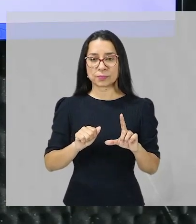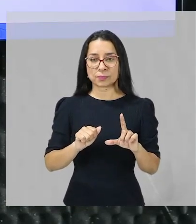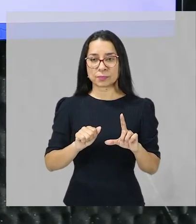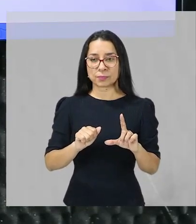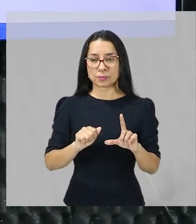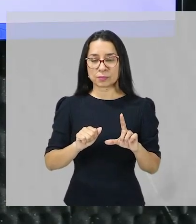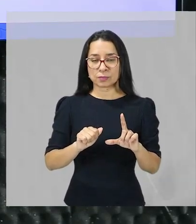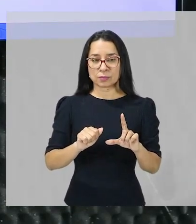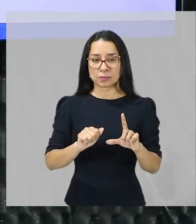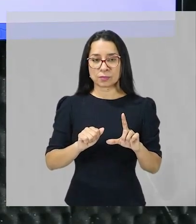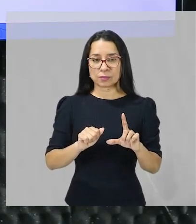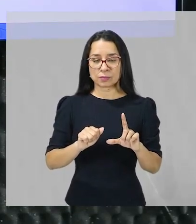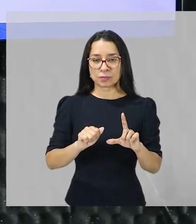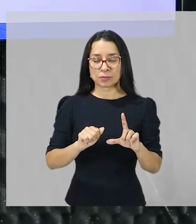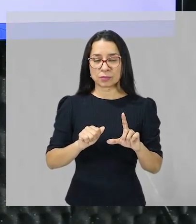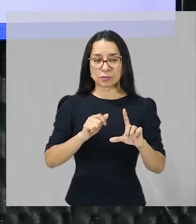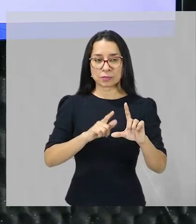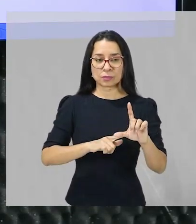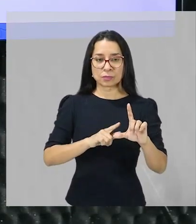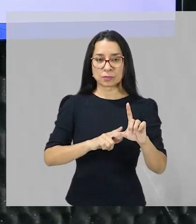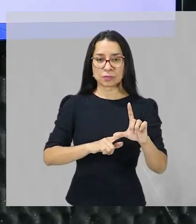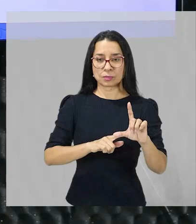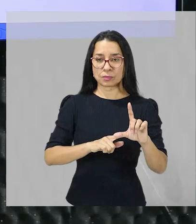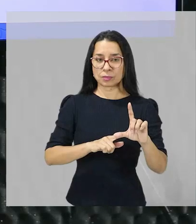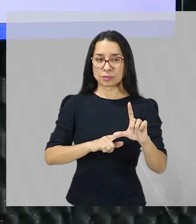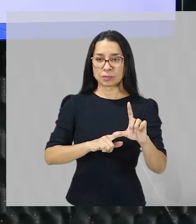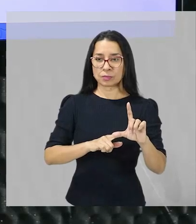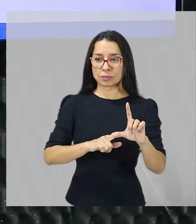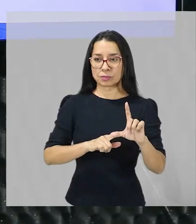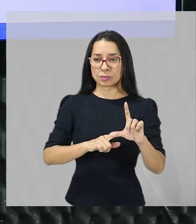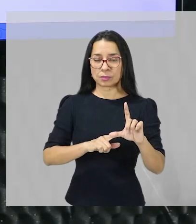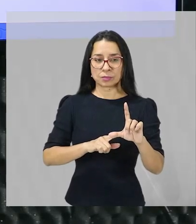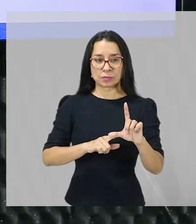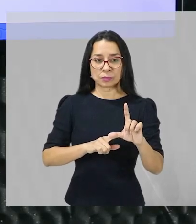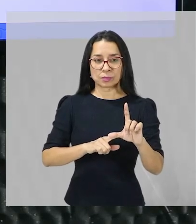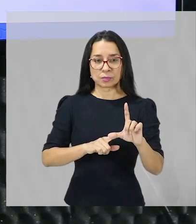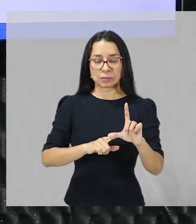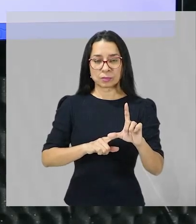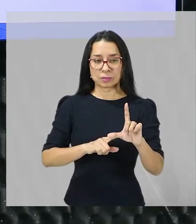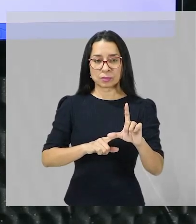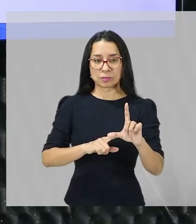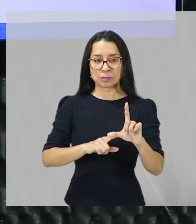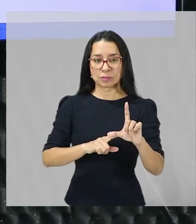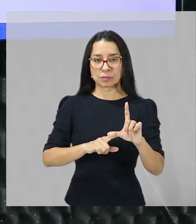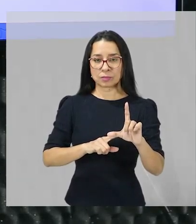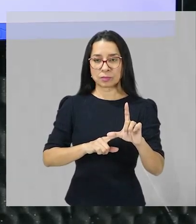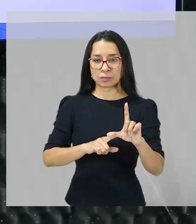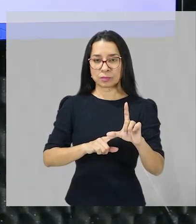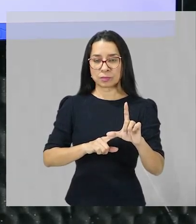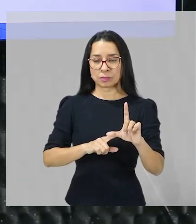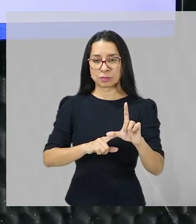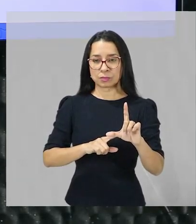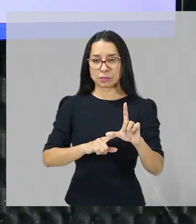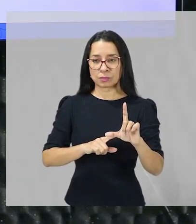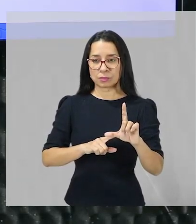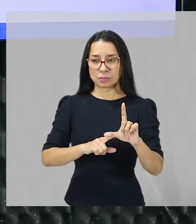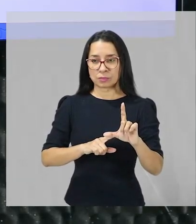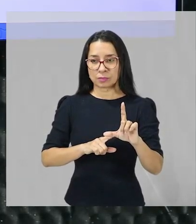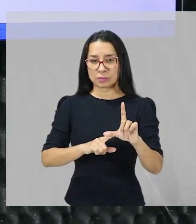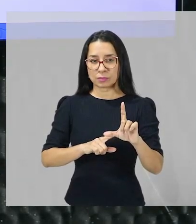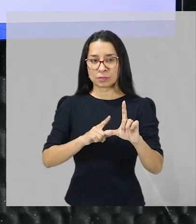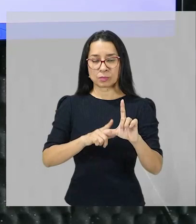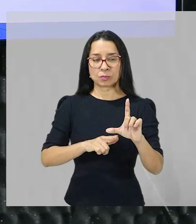Boger, que é o cachorro que está sendo clonado, 50% dos genes nucleares e 50% dos genes